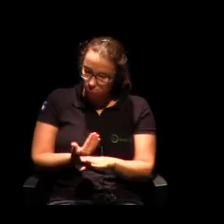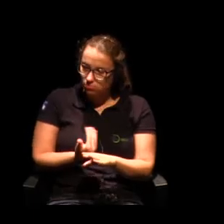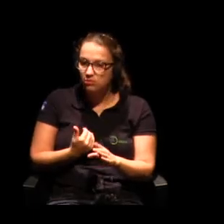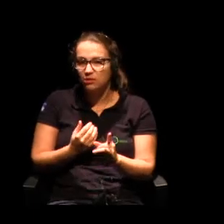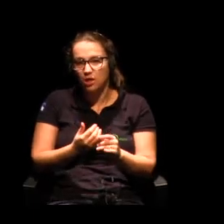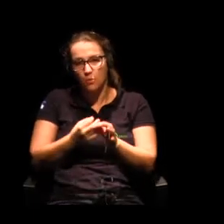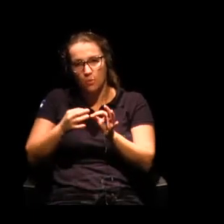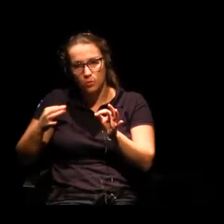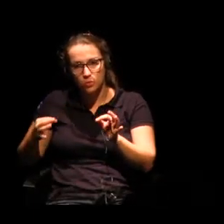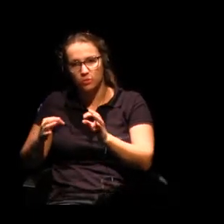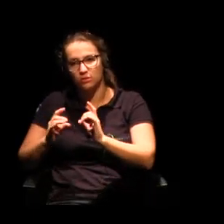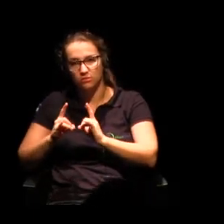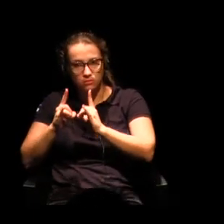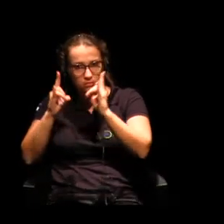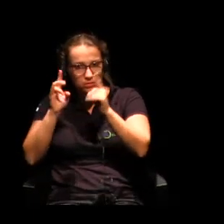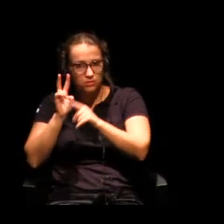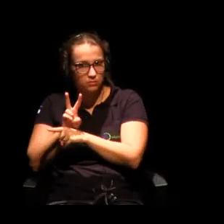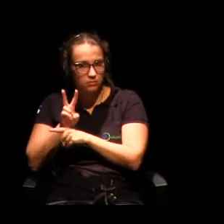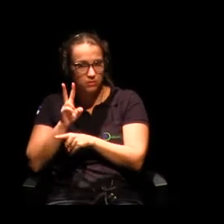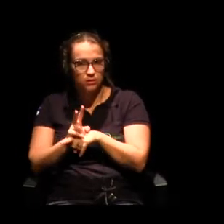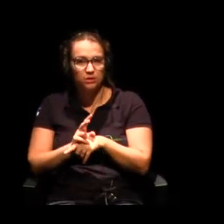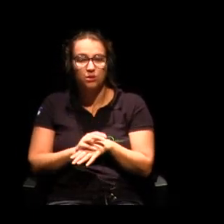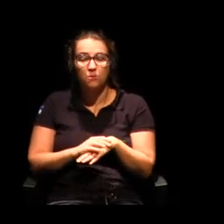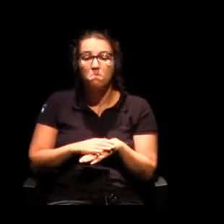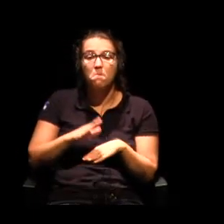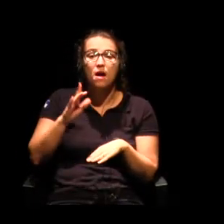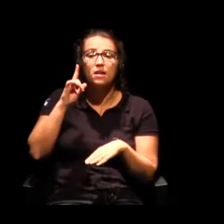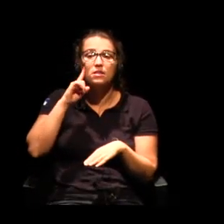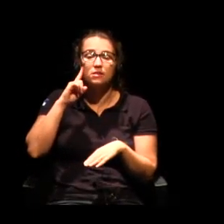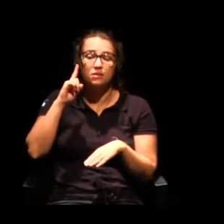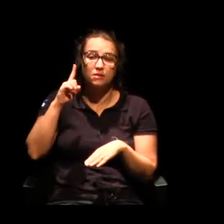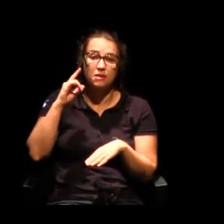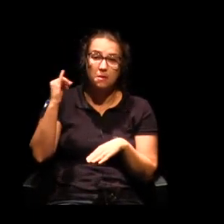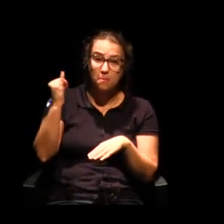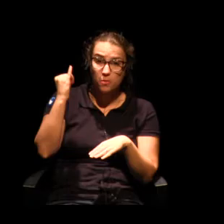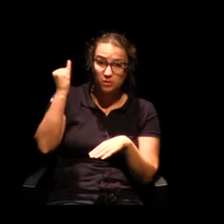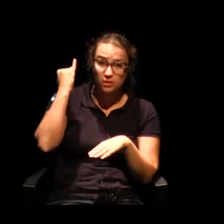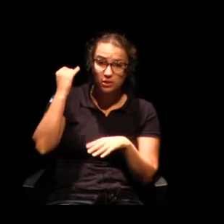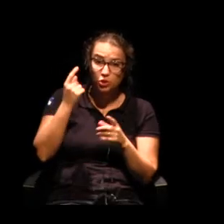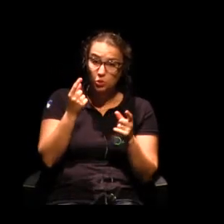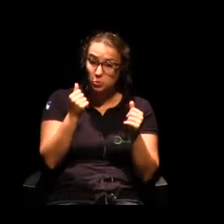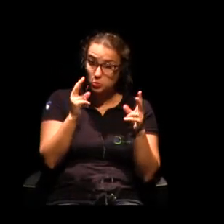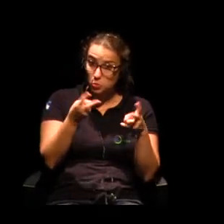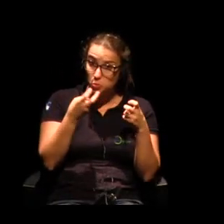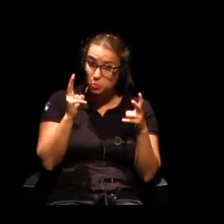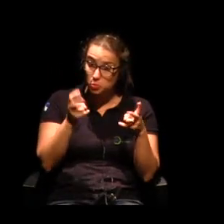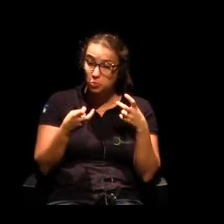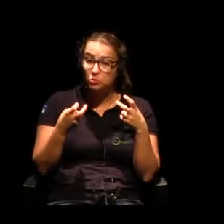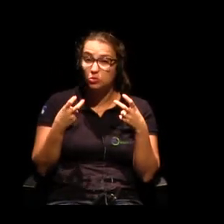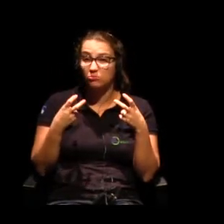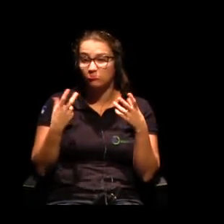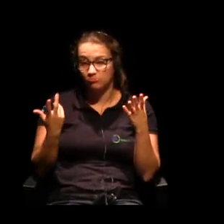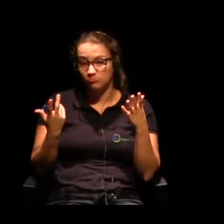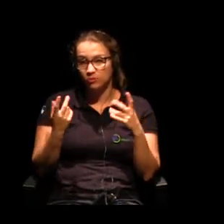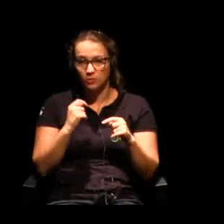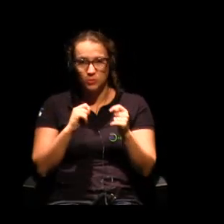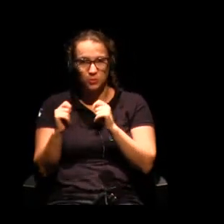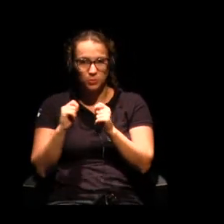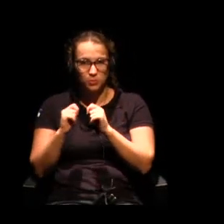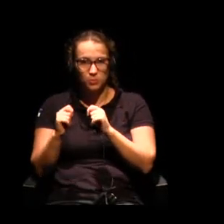dessa infraestrutura verde. O mais importante é os custos têm que